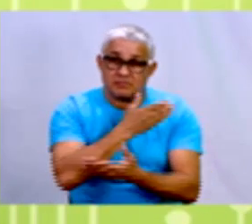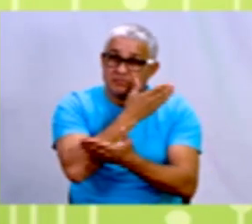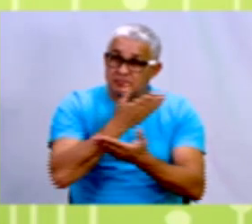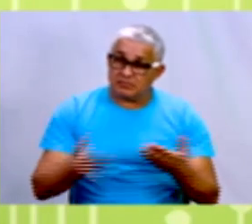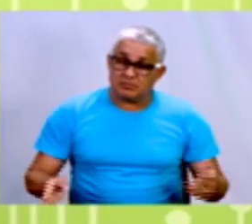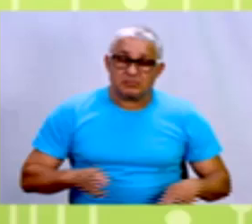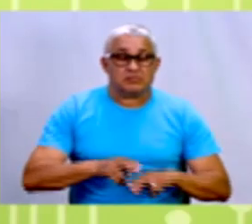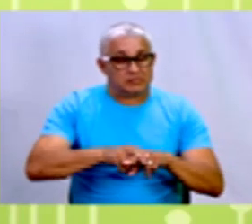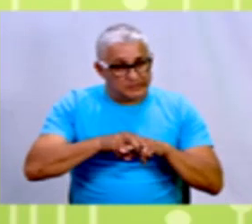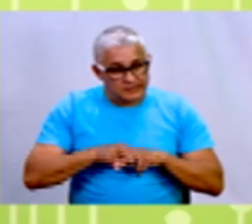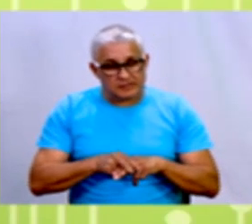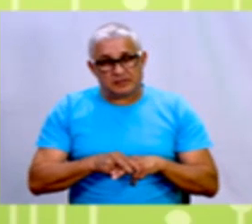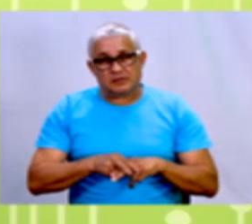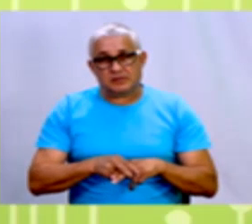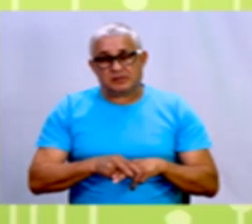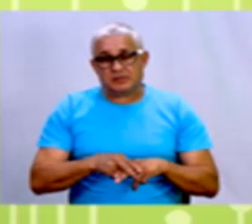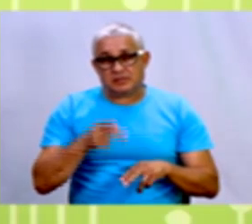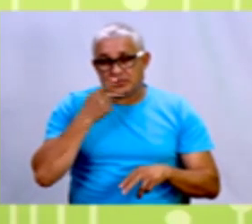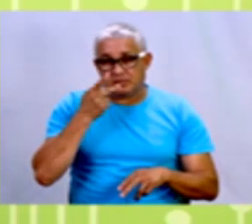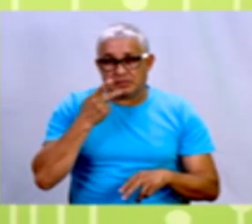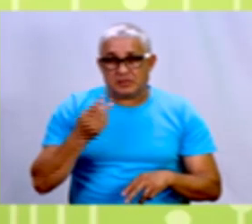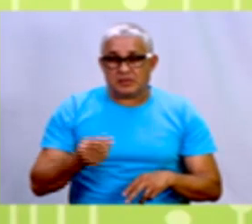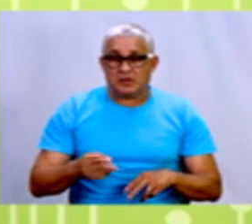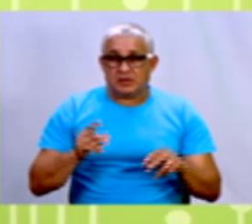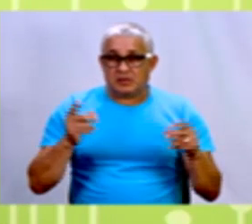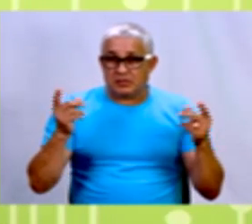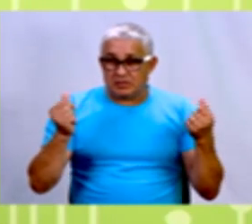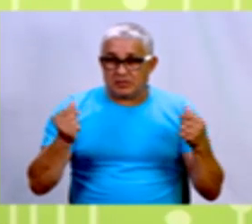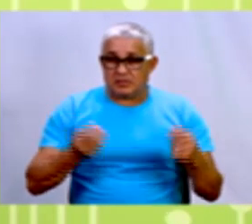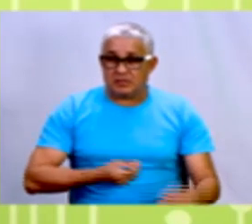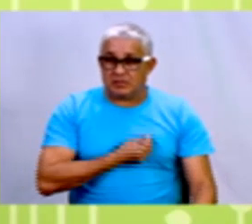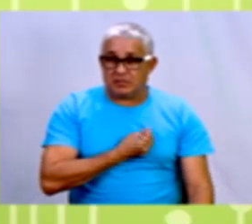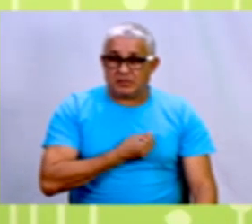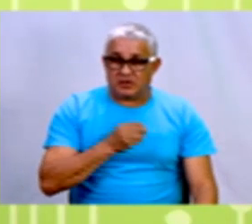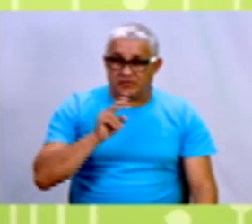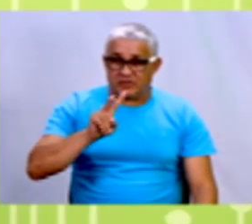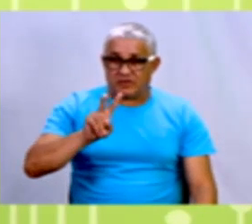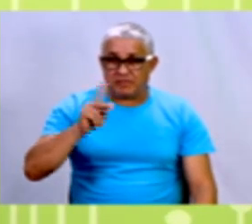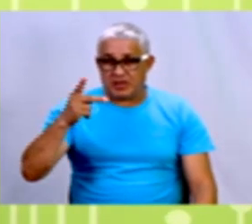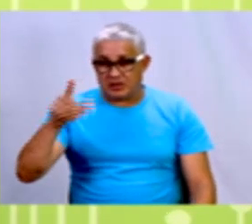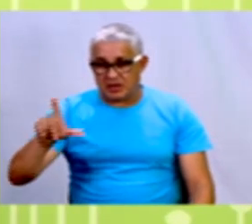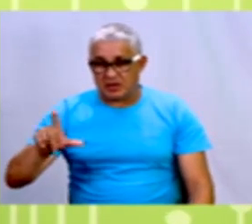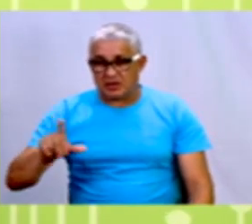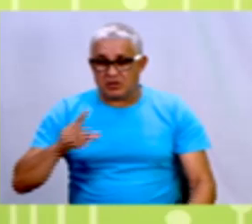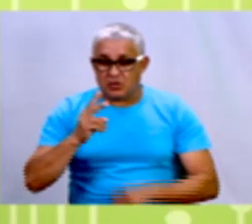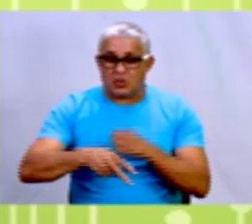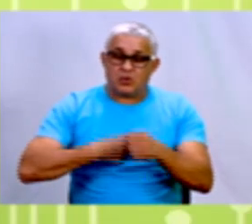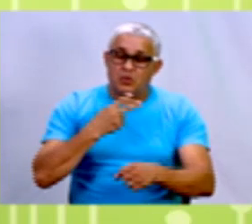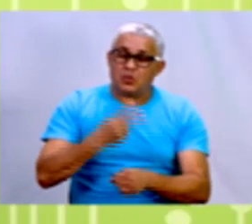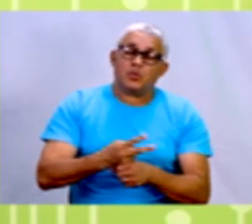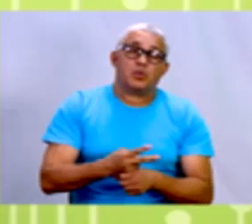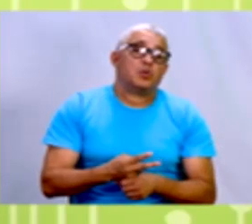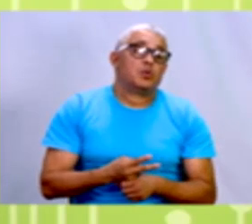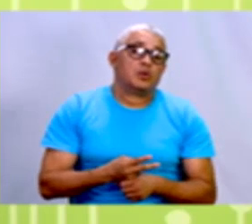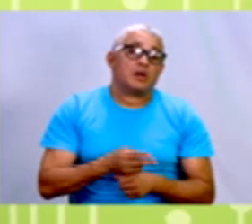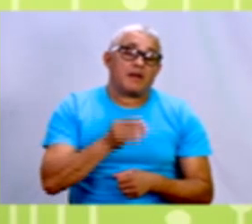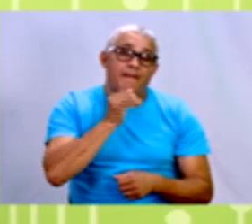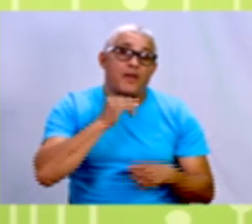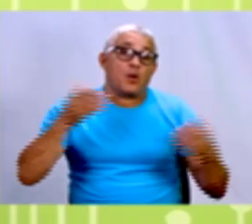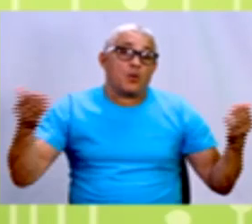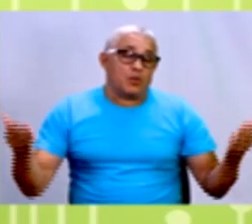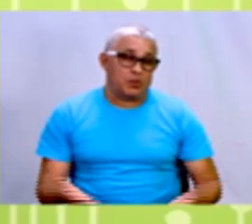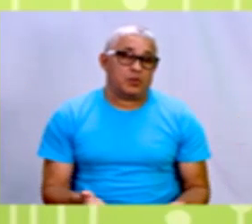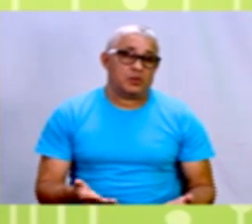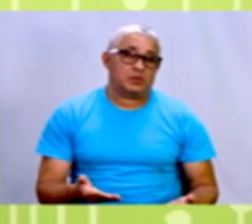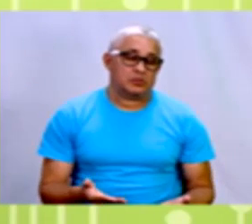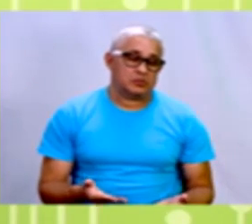que a gente está falando do valor presente líquido. Quanto que esse valor a gente está falando daqui 2 anos, mas quanto que ele custaria para mim hoje? Quanto que